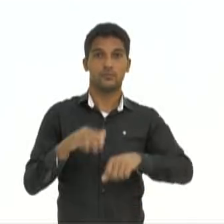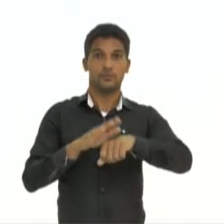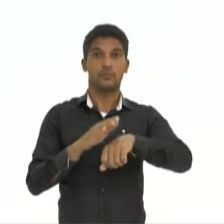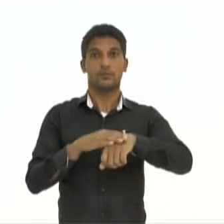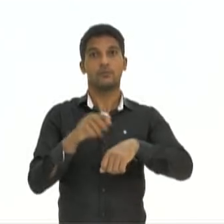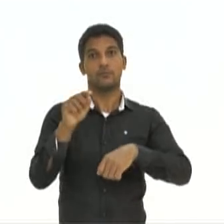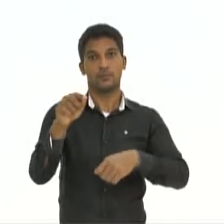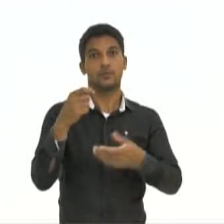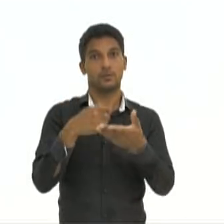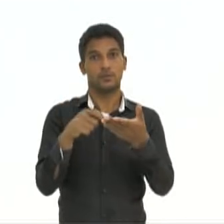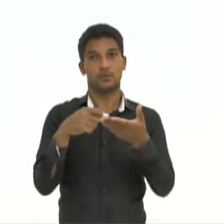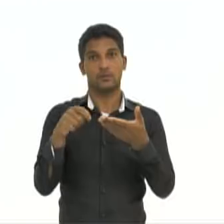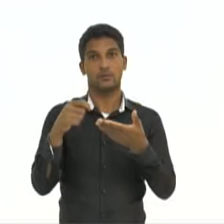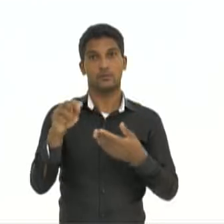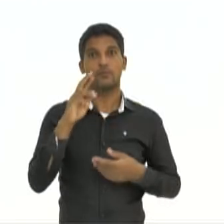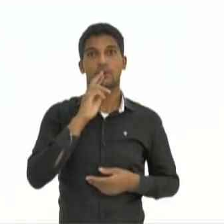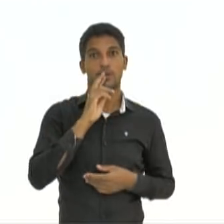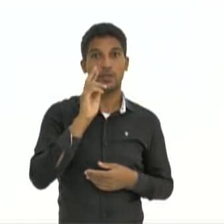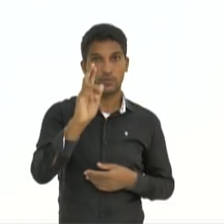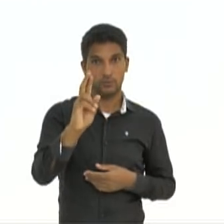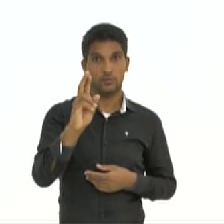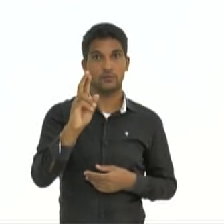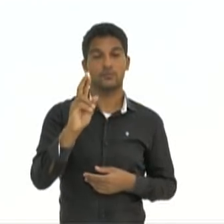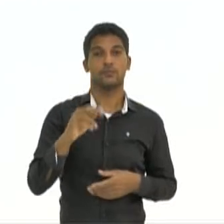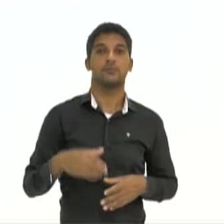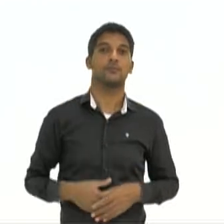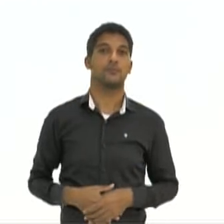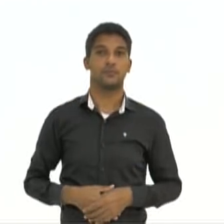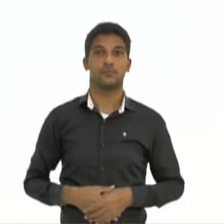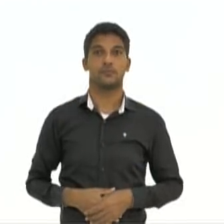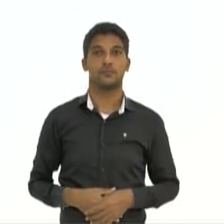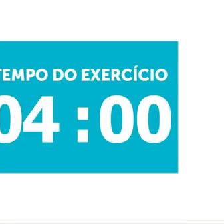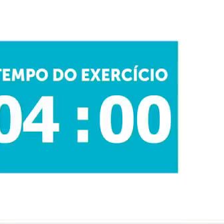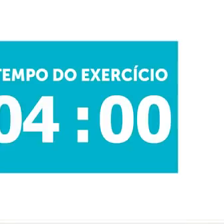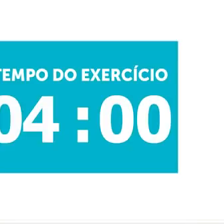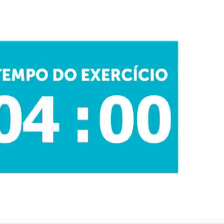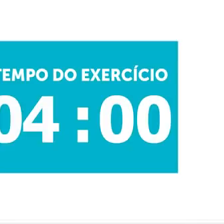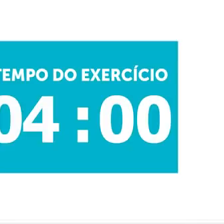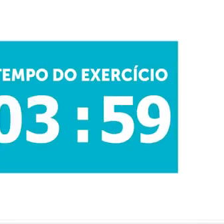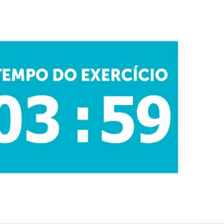vocês escreverem a resposta desses 3 exercícios.